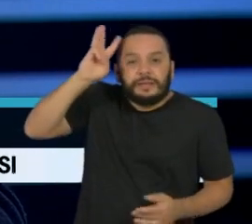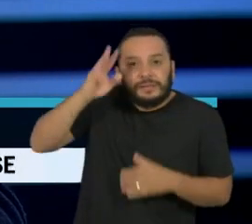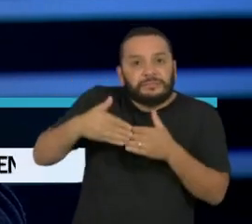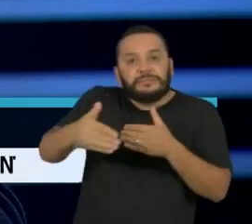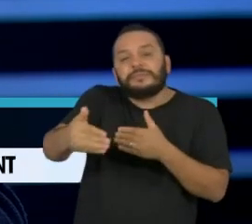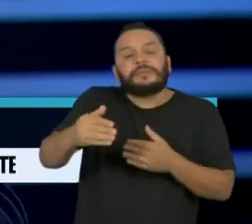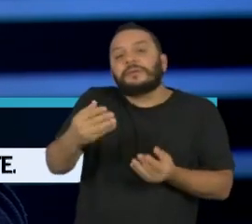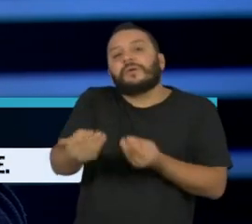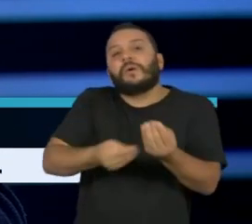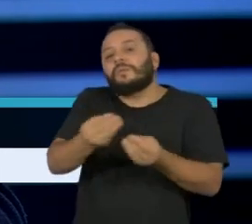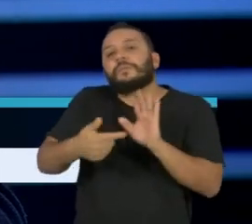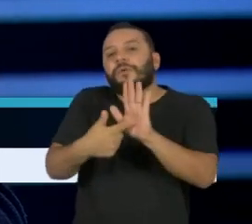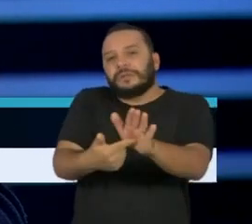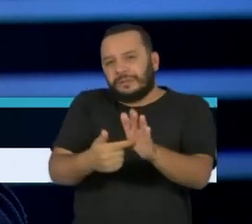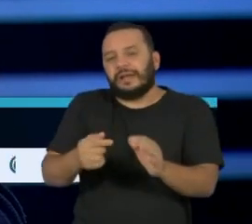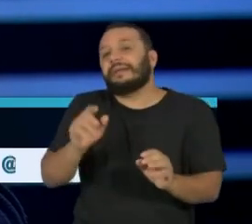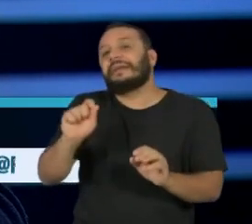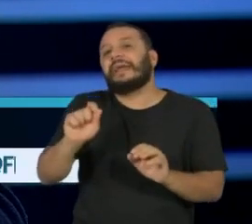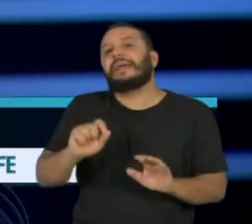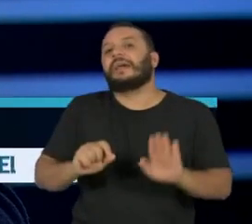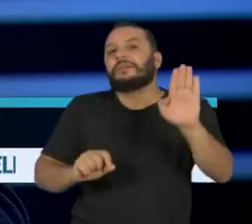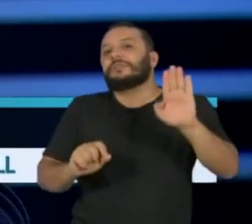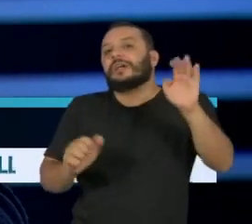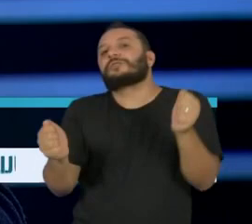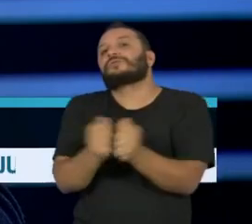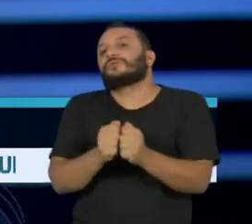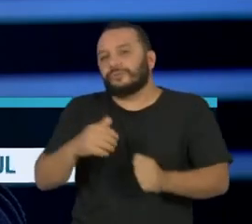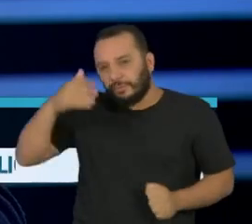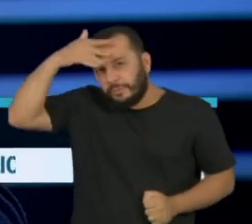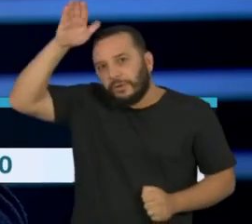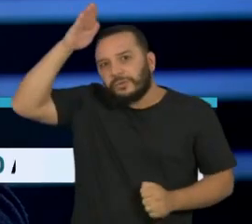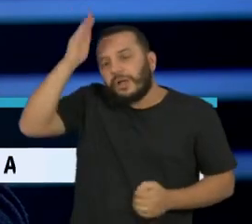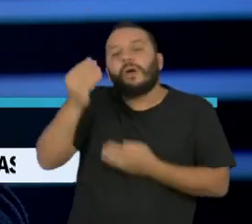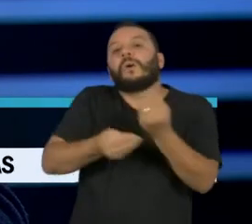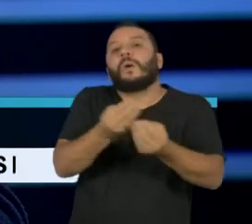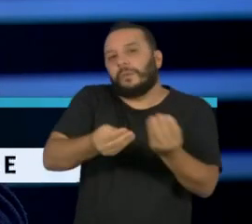cenário, daí vai dar para definir bem como é que está o quadro eleitoral norte-americano.